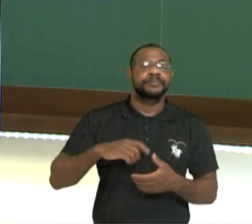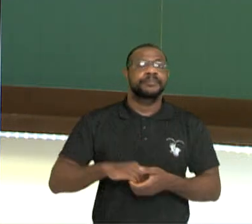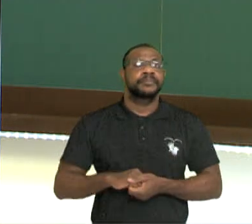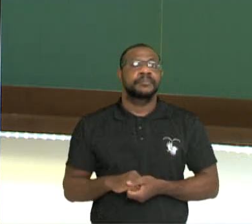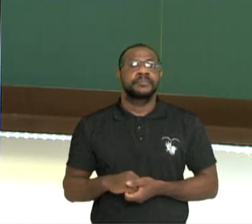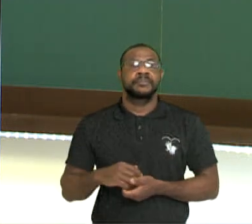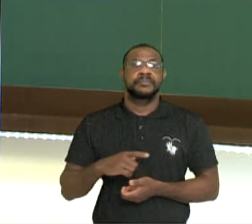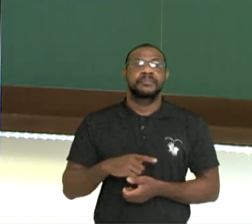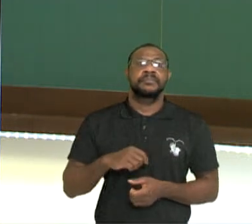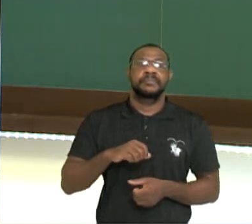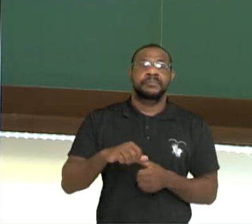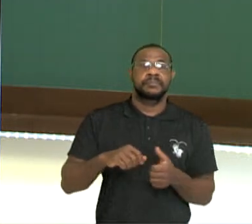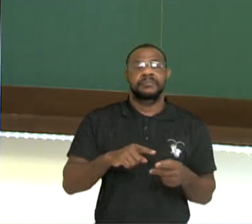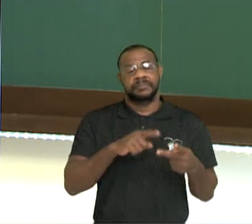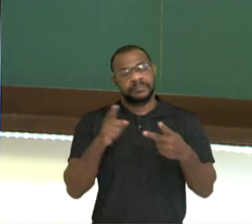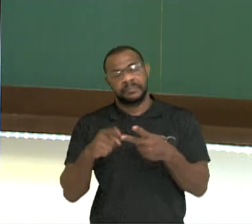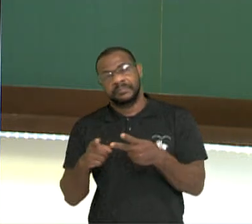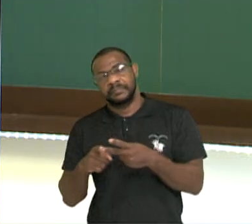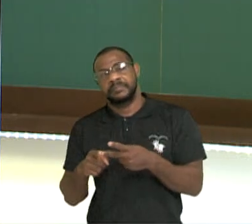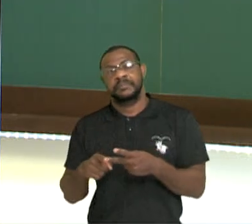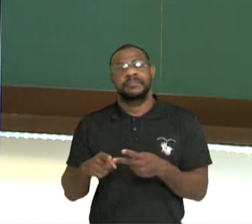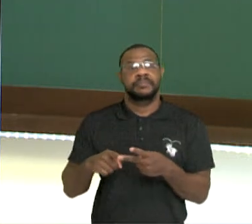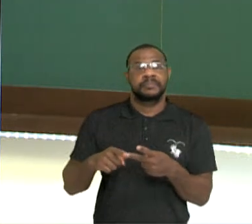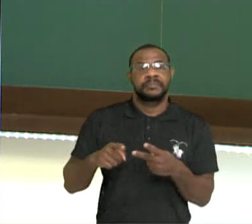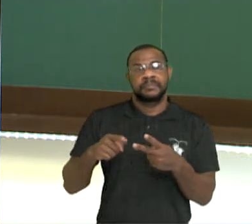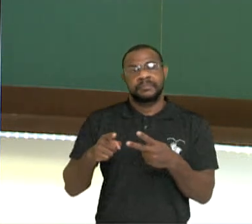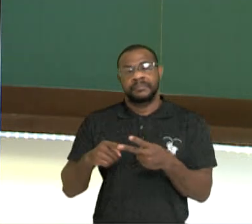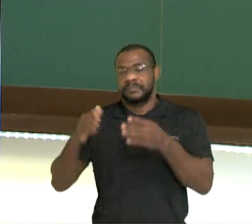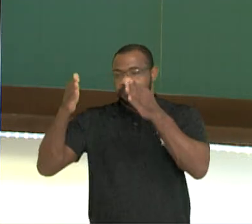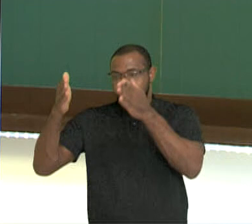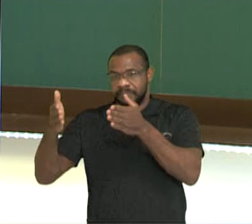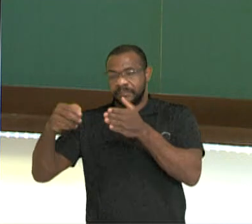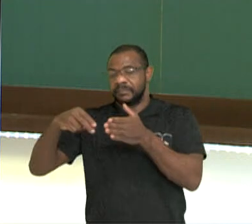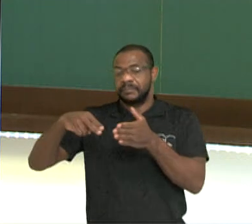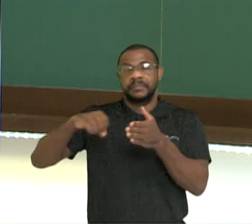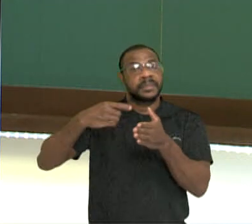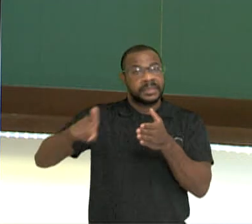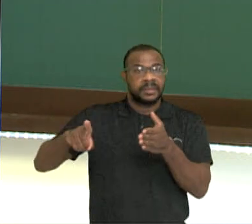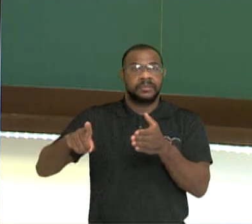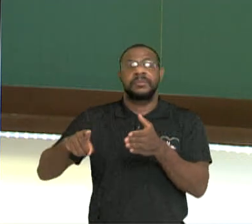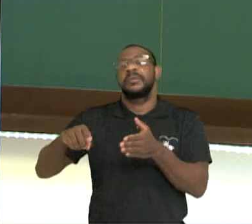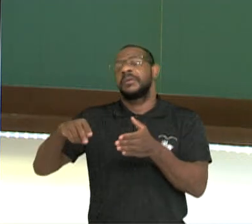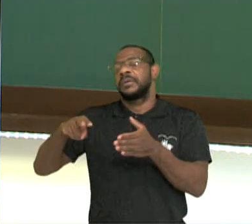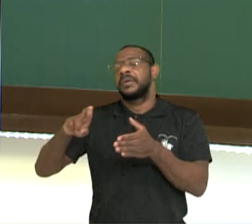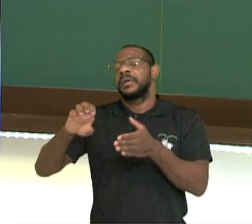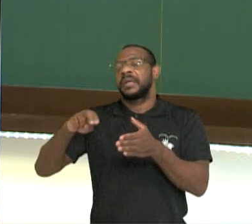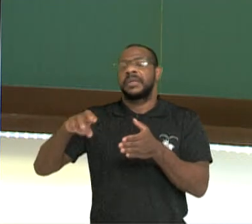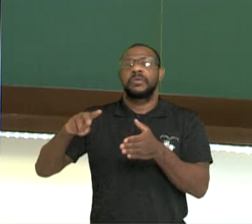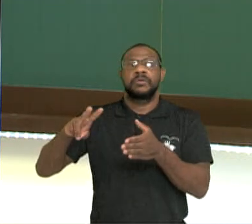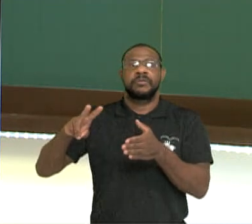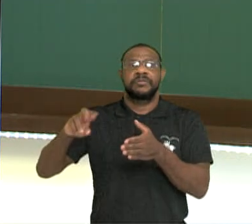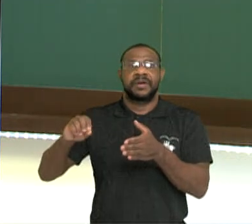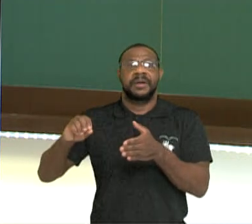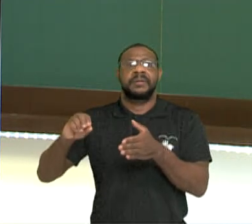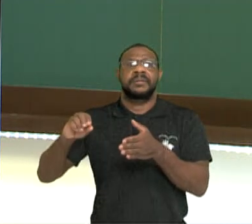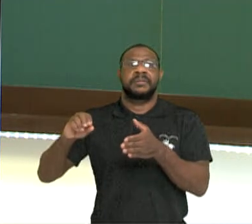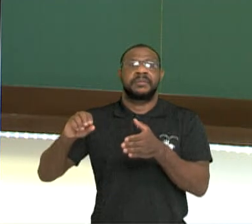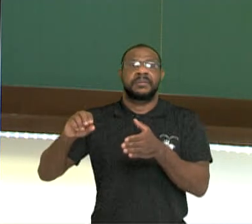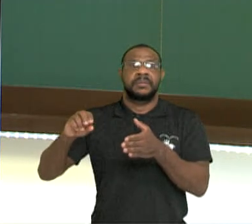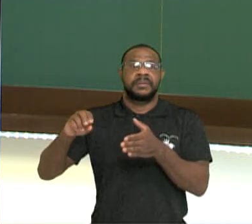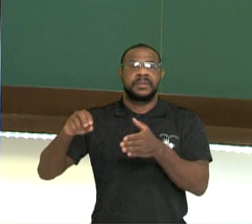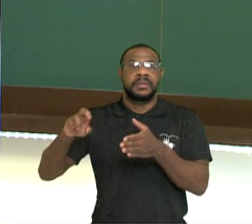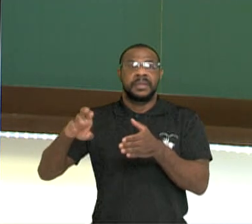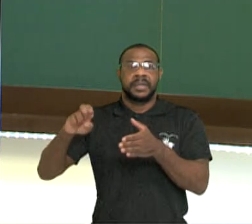que renovável e aí nós temos as não renováveis. E quando falamos em não renováveis, são aquelas que se esgotam quando